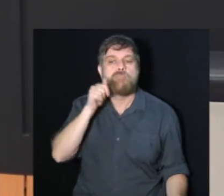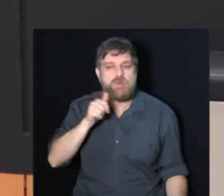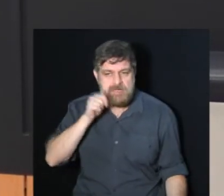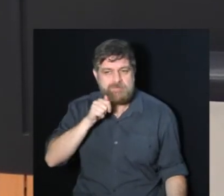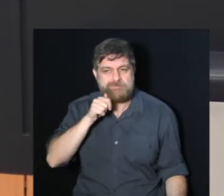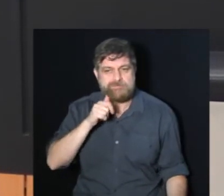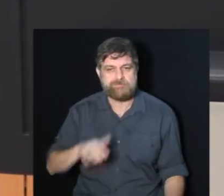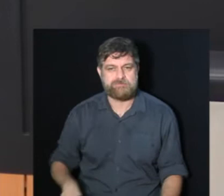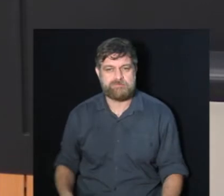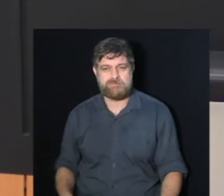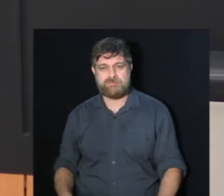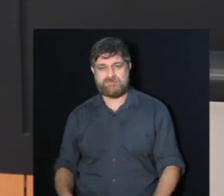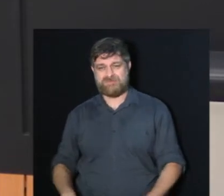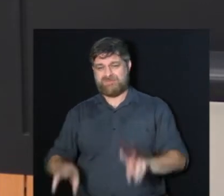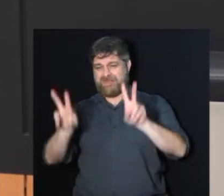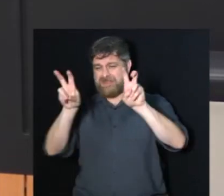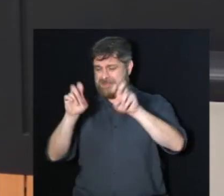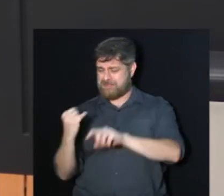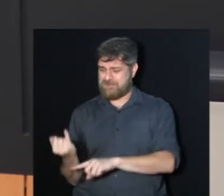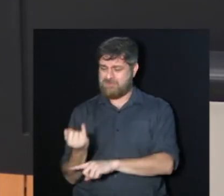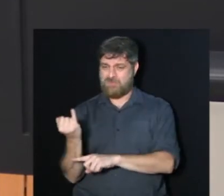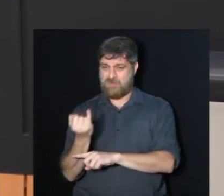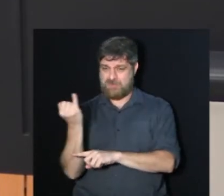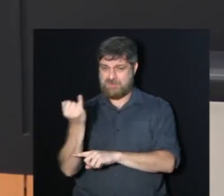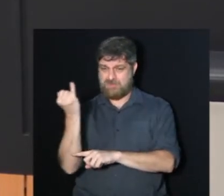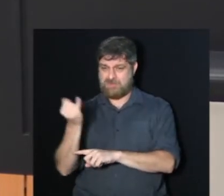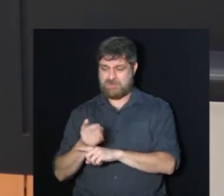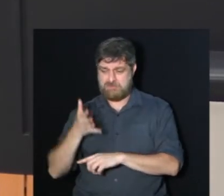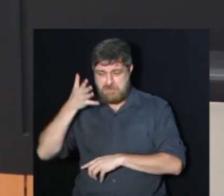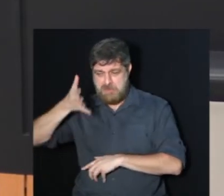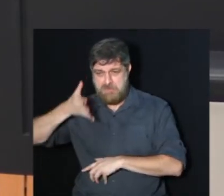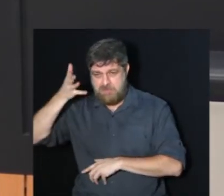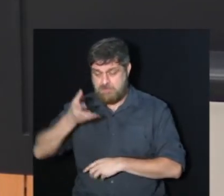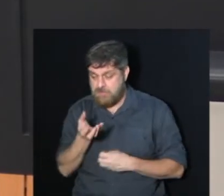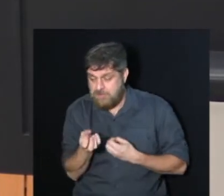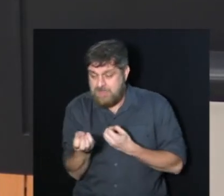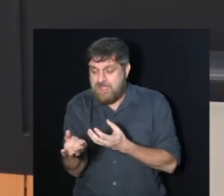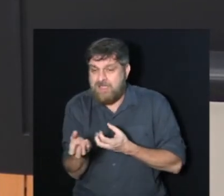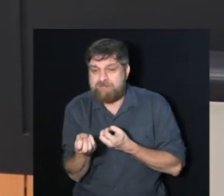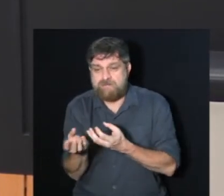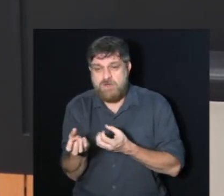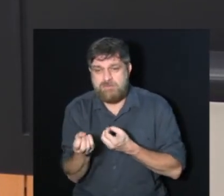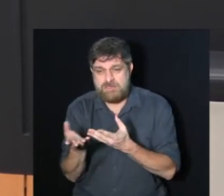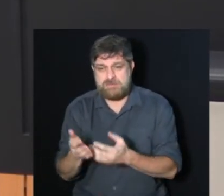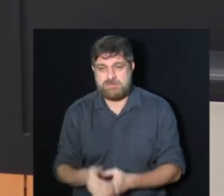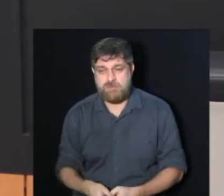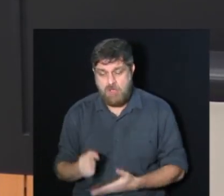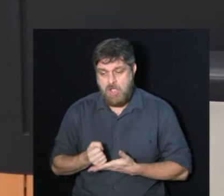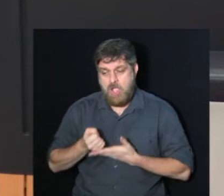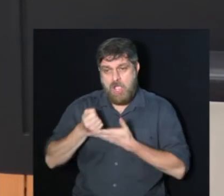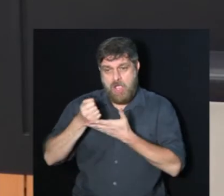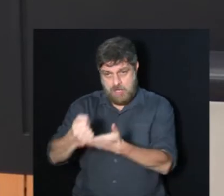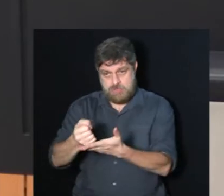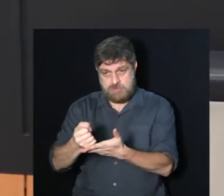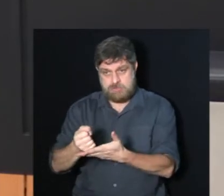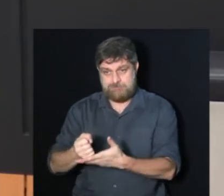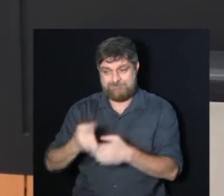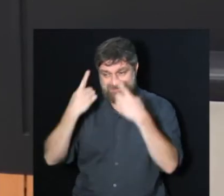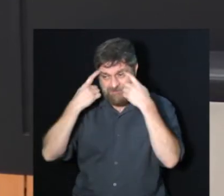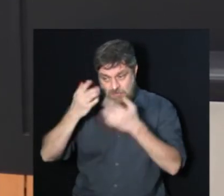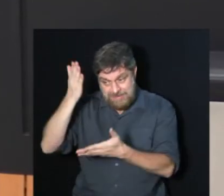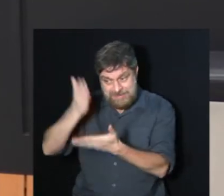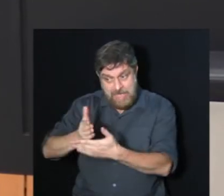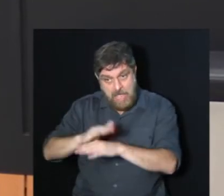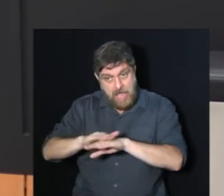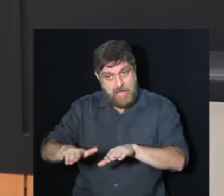E falar sobre isso é muito importante, porque leva informação, ajuda no combate, ajuda